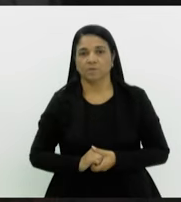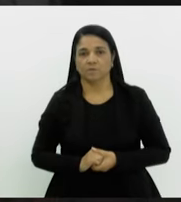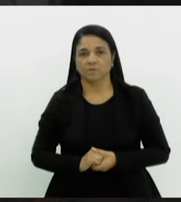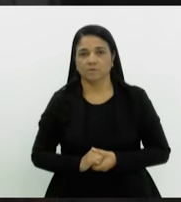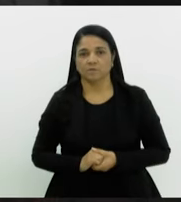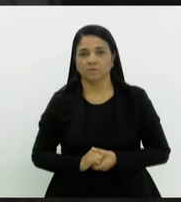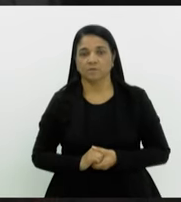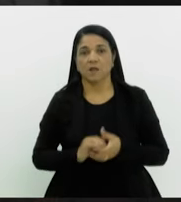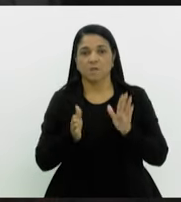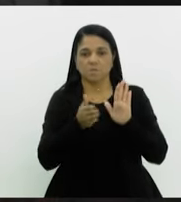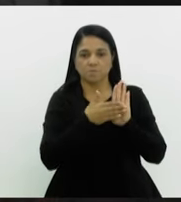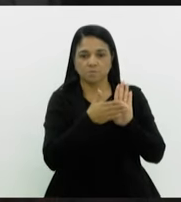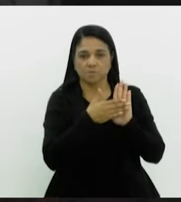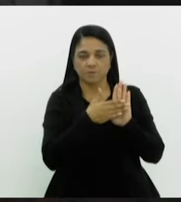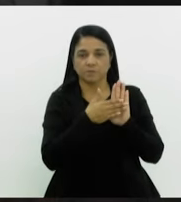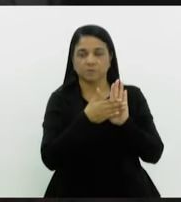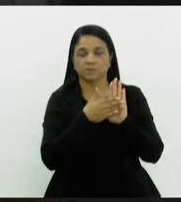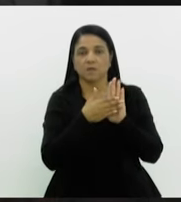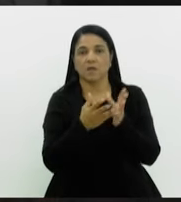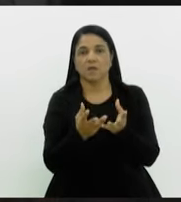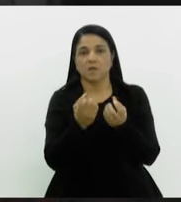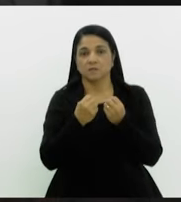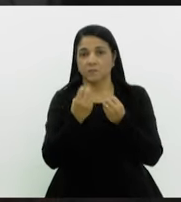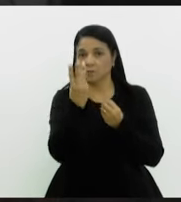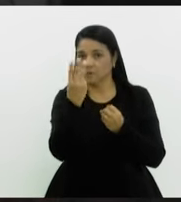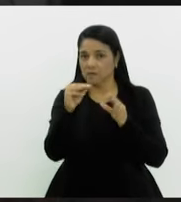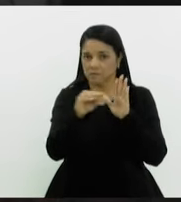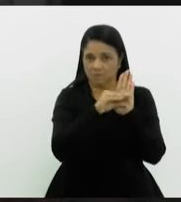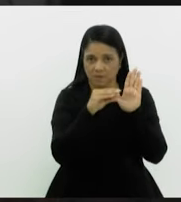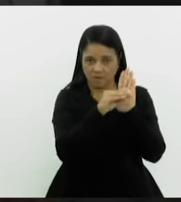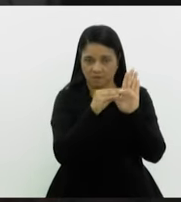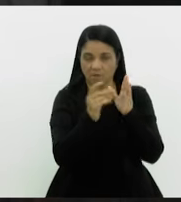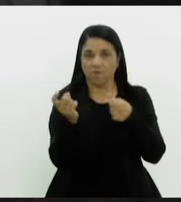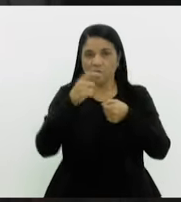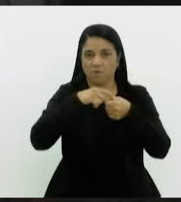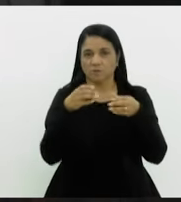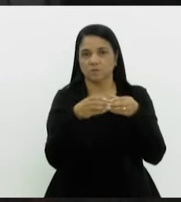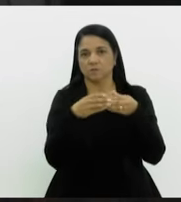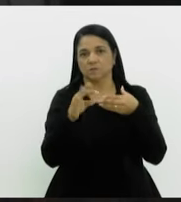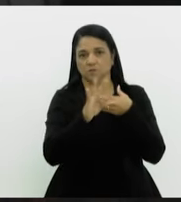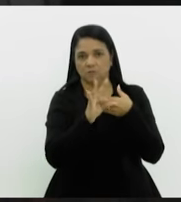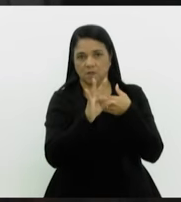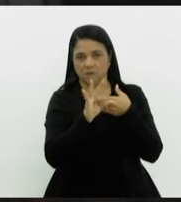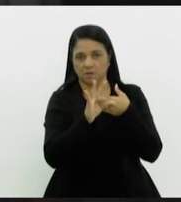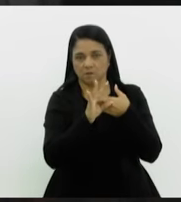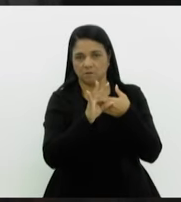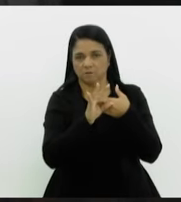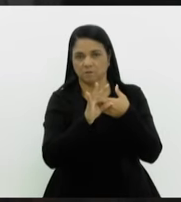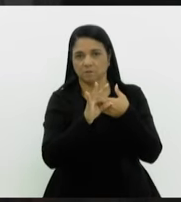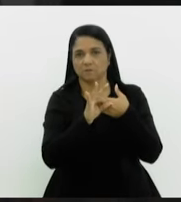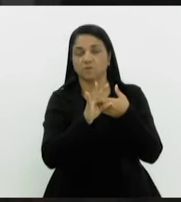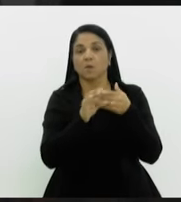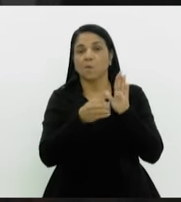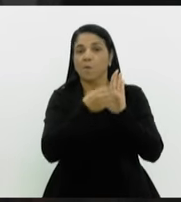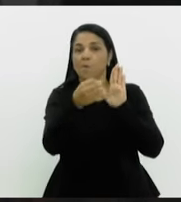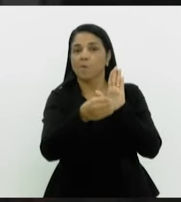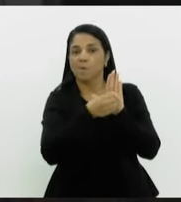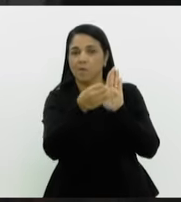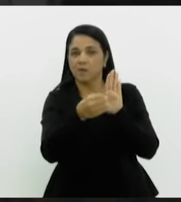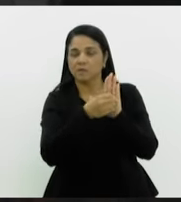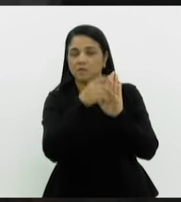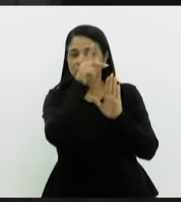A presente proposta recebeu 3 emendas e retorna às comissões para parecer sobre o projeto